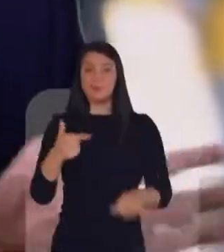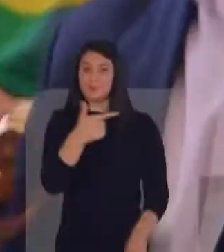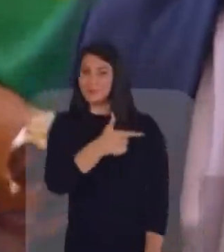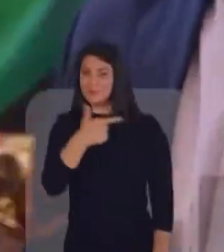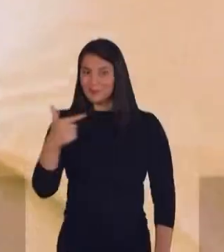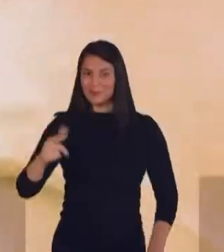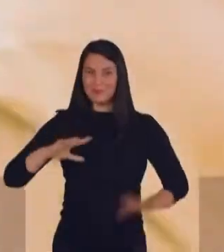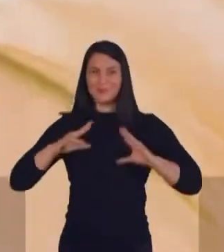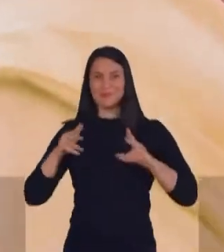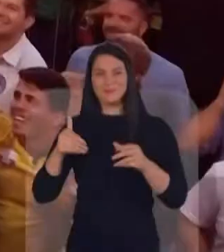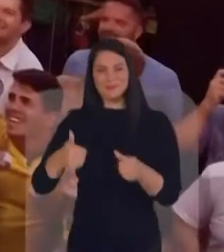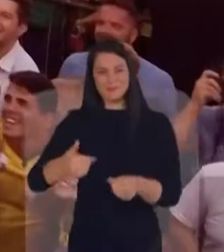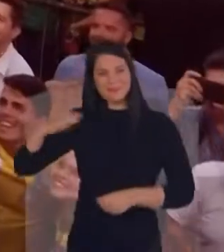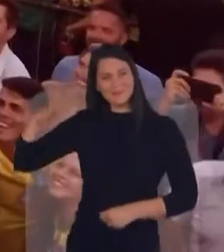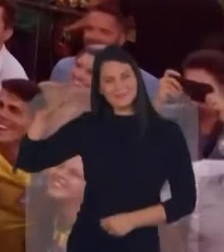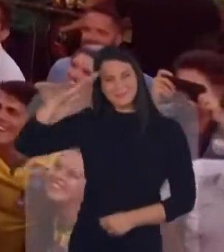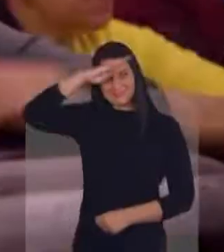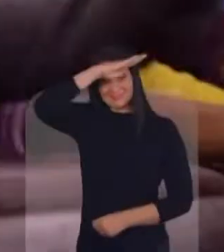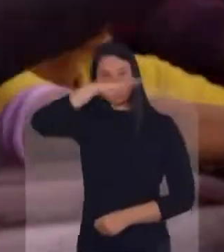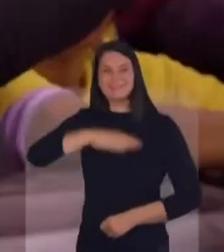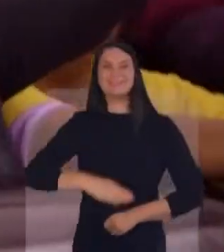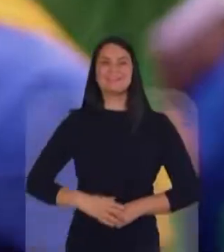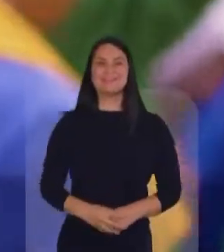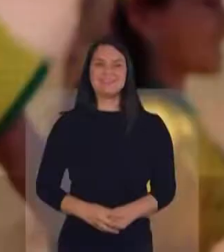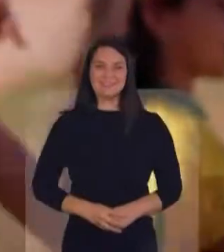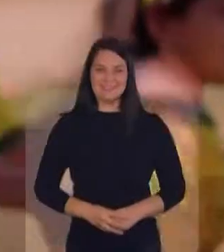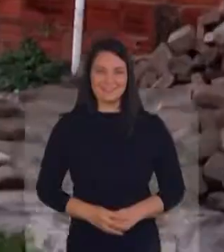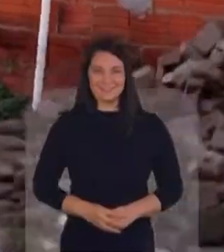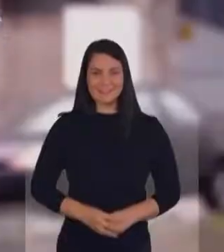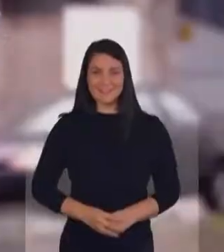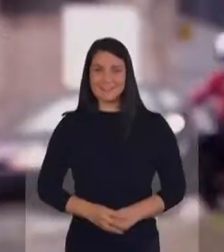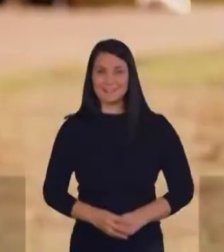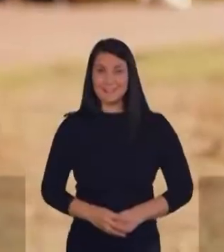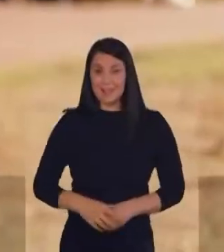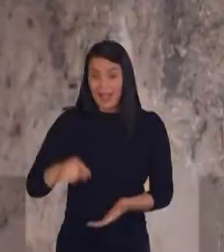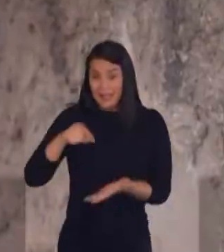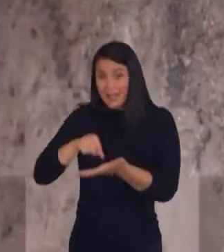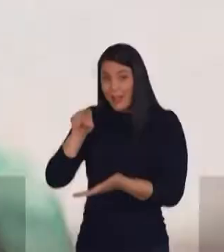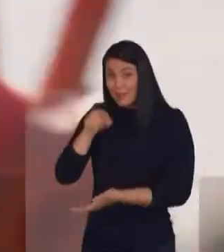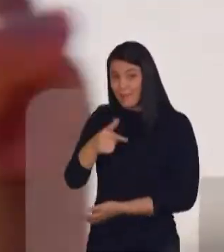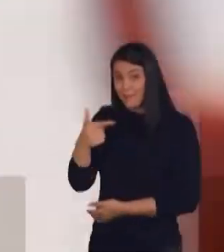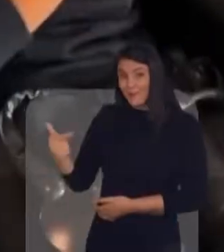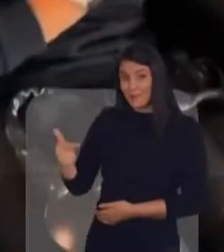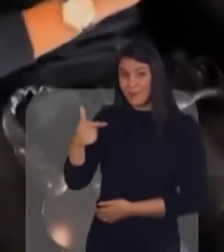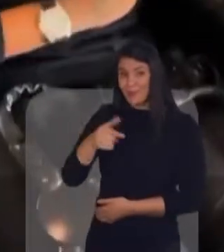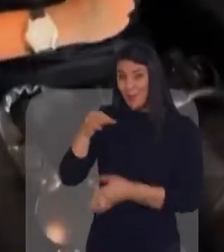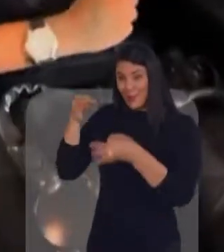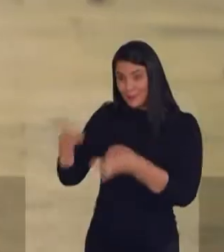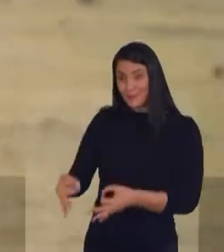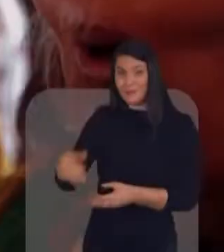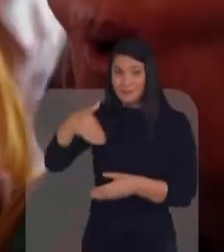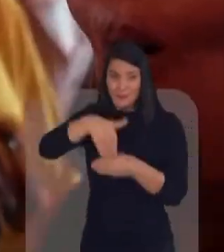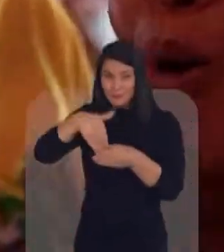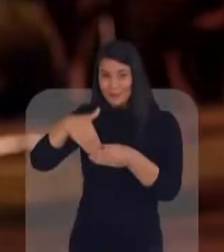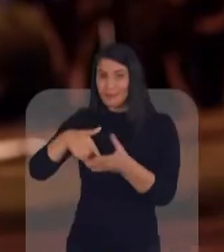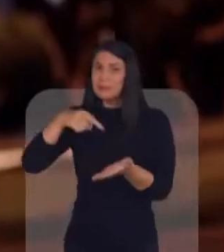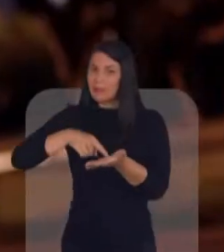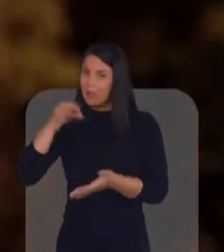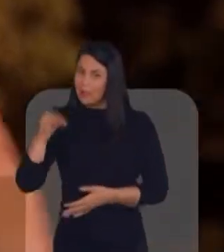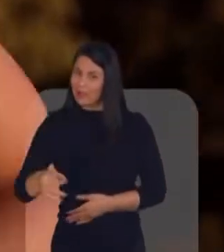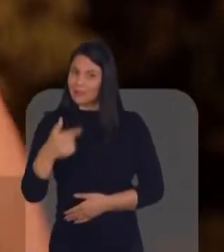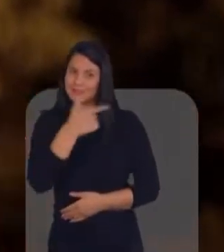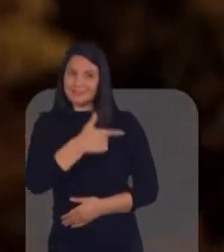chegaram, todo mundo é 22, todo mundo é Bolsonaro. Vota, vota aí, confirma, 22 é Bolsonaro. Vota, vota aí,